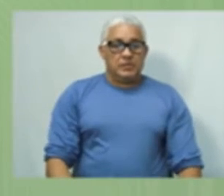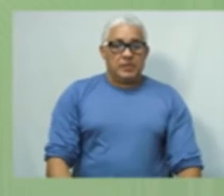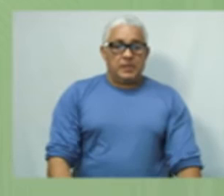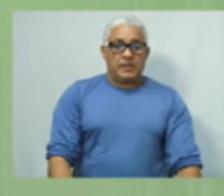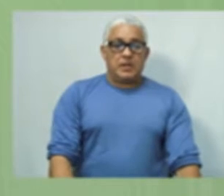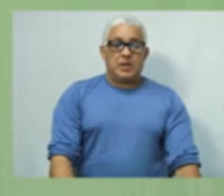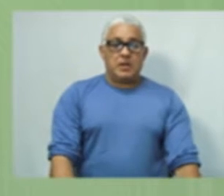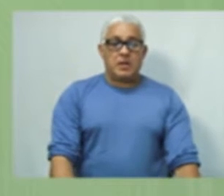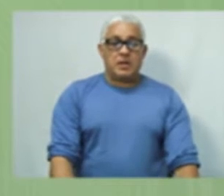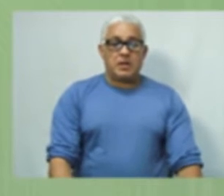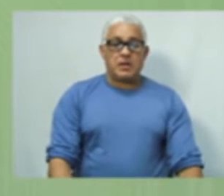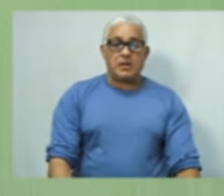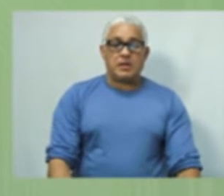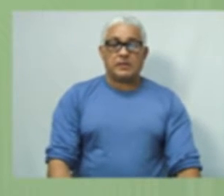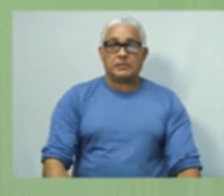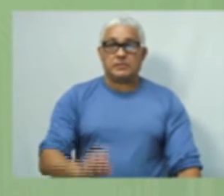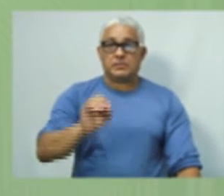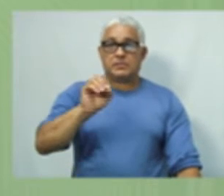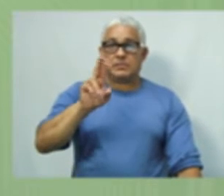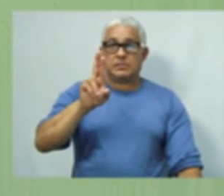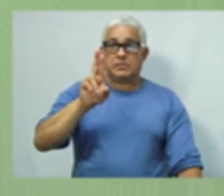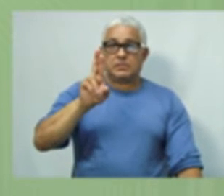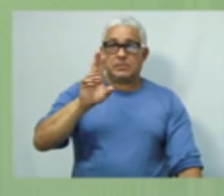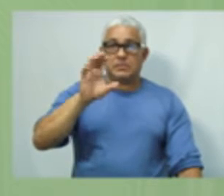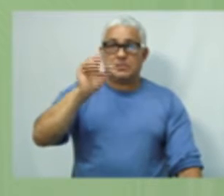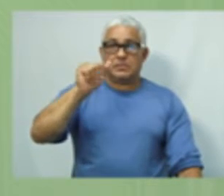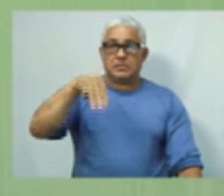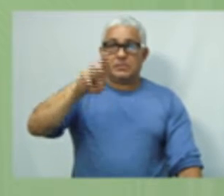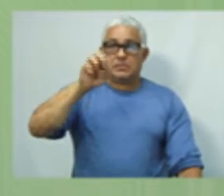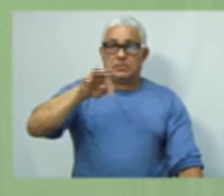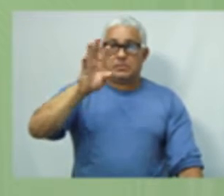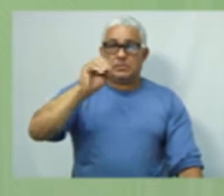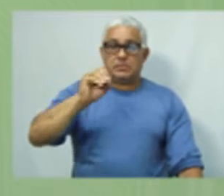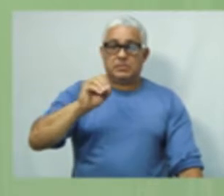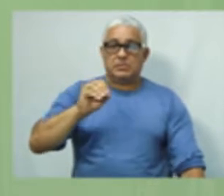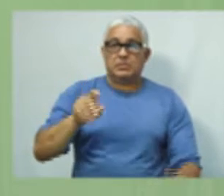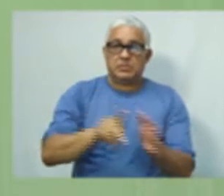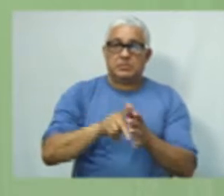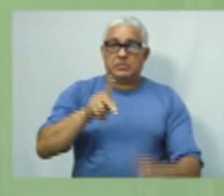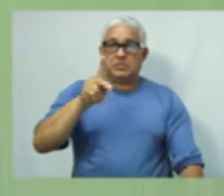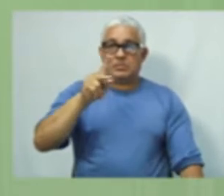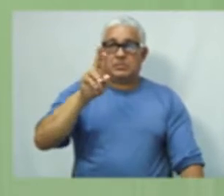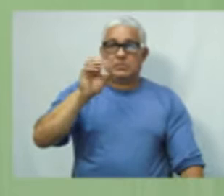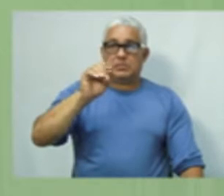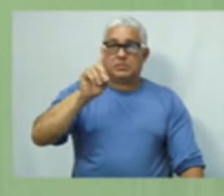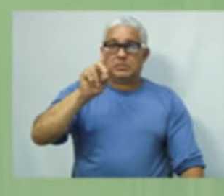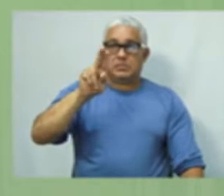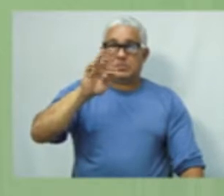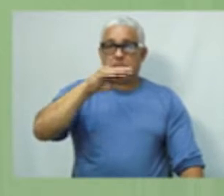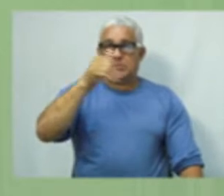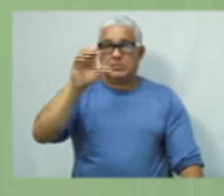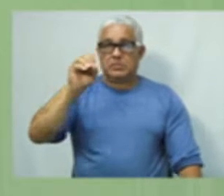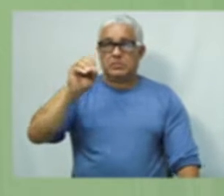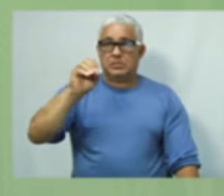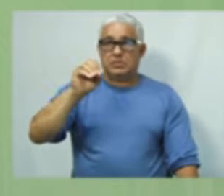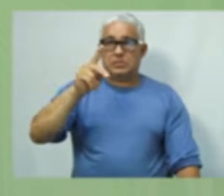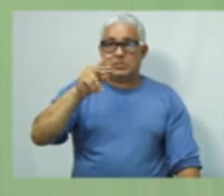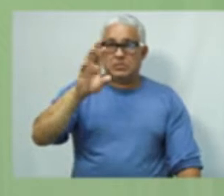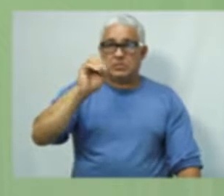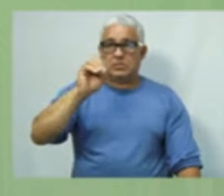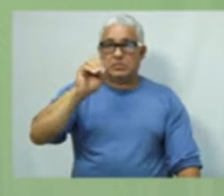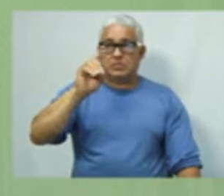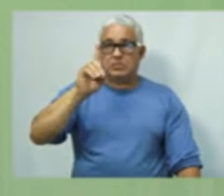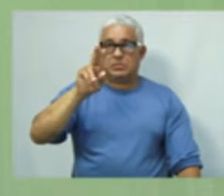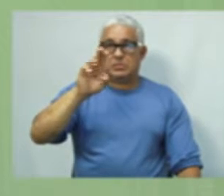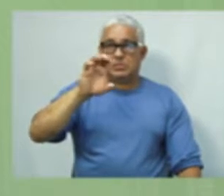E temos aqui o orçamento, na sequência, o orçamento de produção. O orçamento de produção é feito